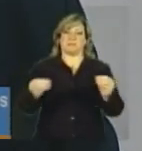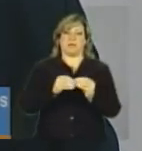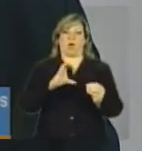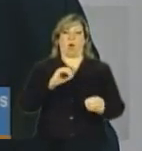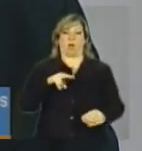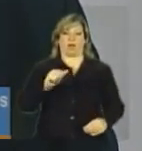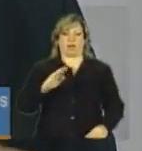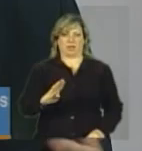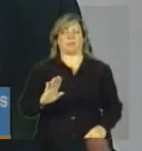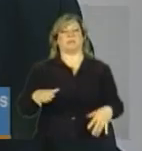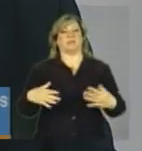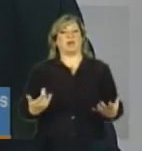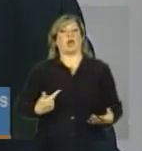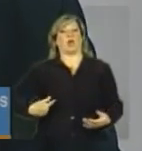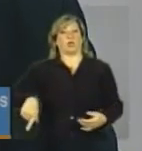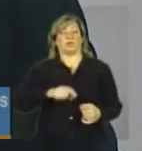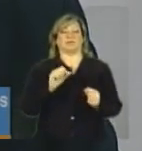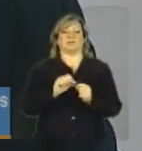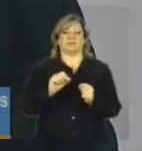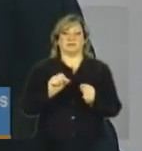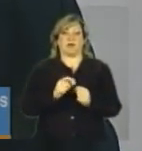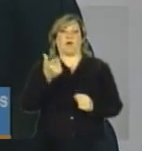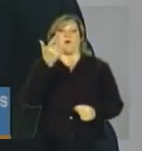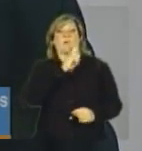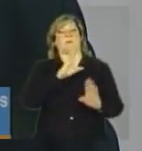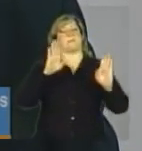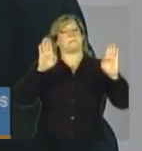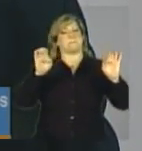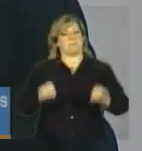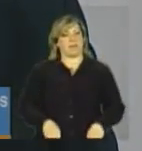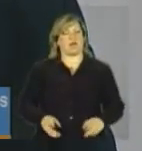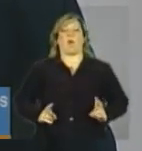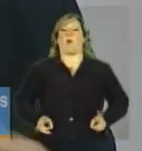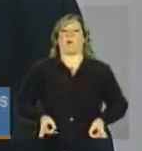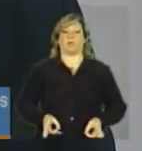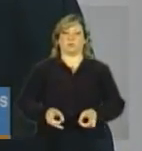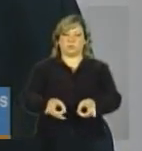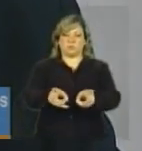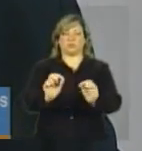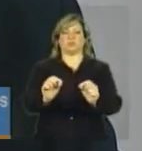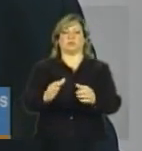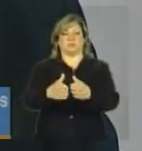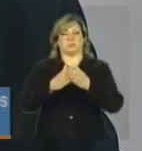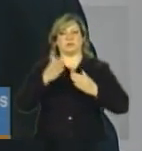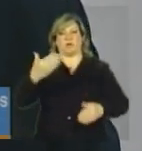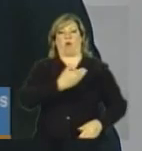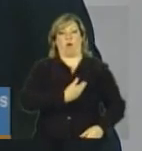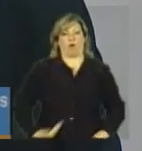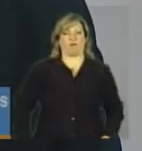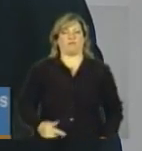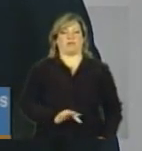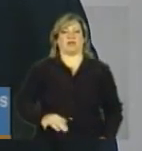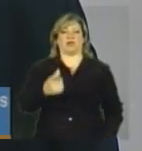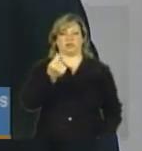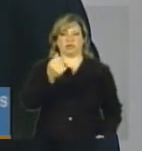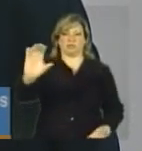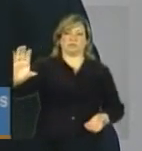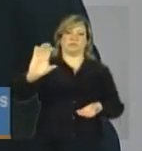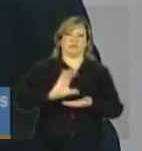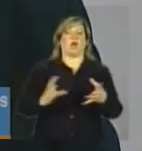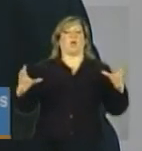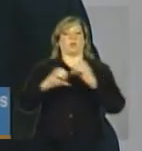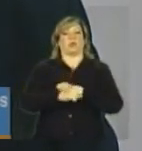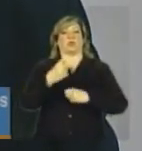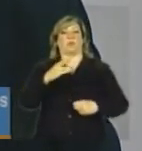que nos nos projetam, né, o êxito, né, de continuar solicitando recursos ao governo e atingir os R 2